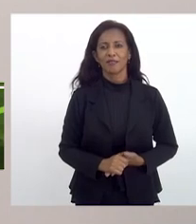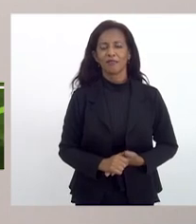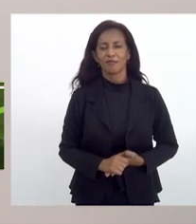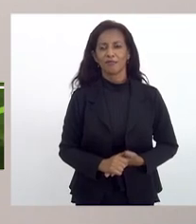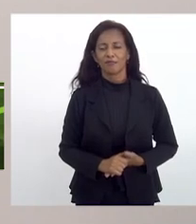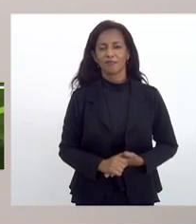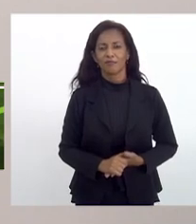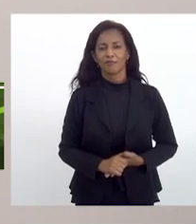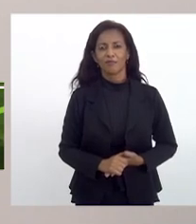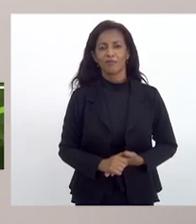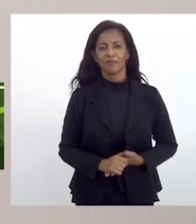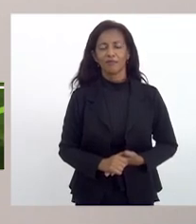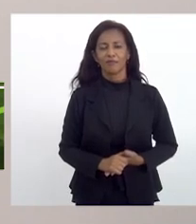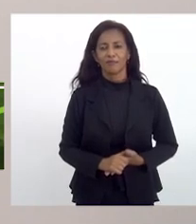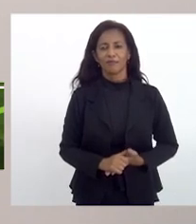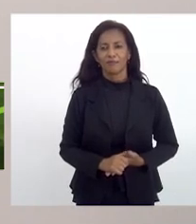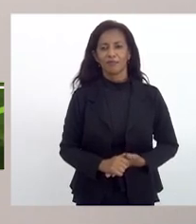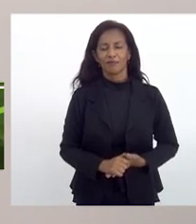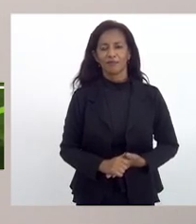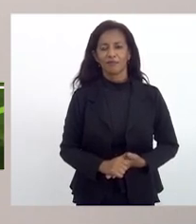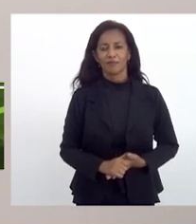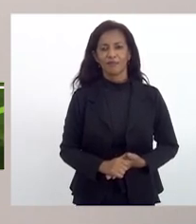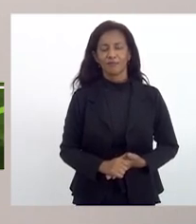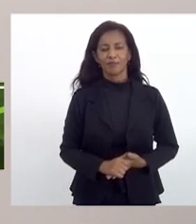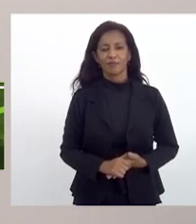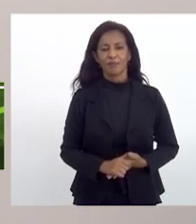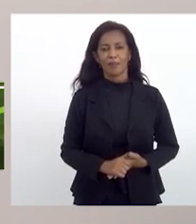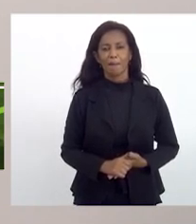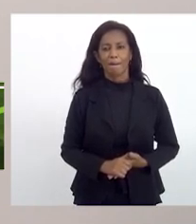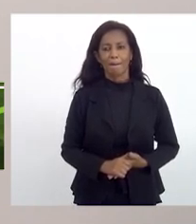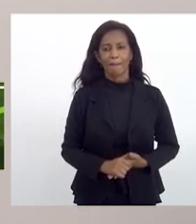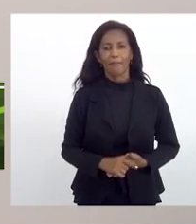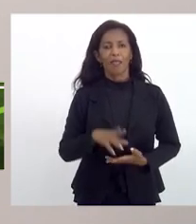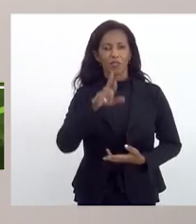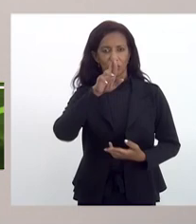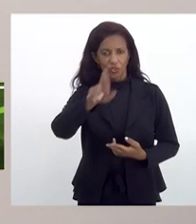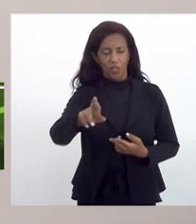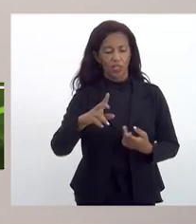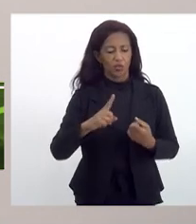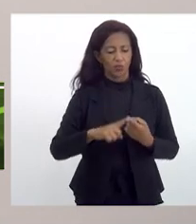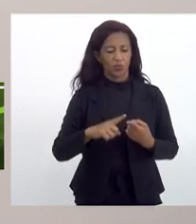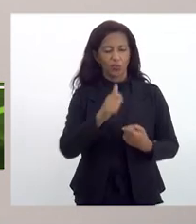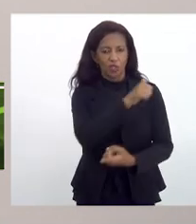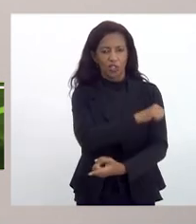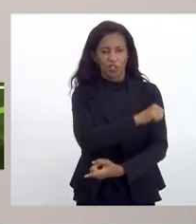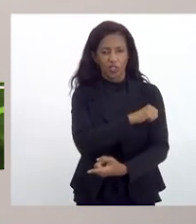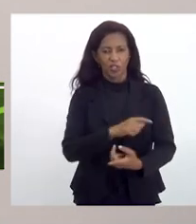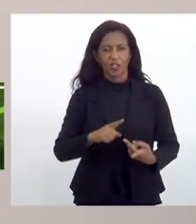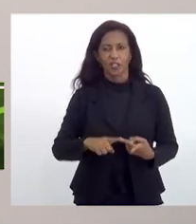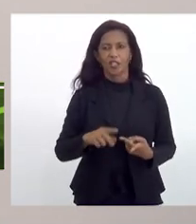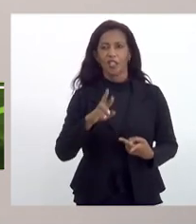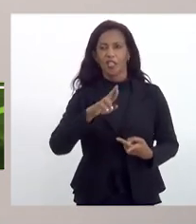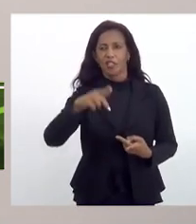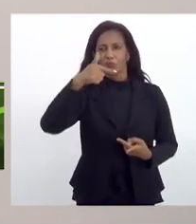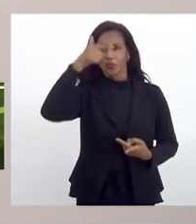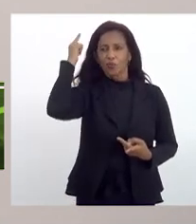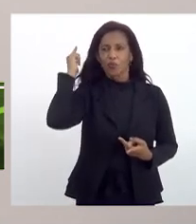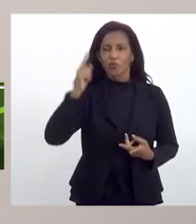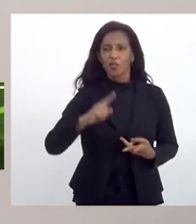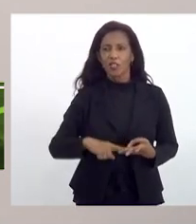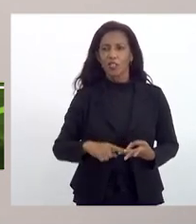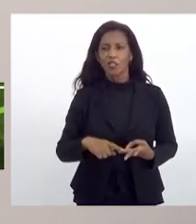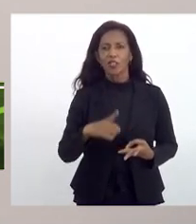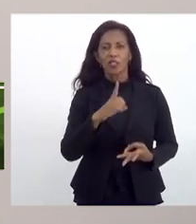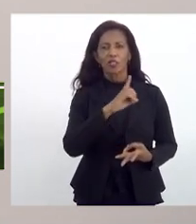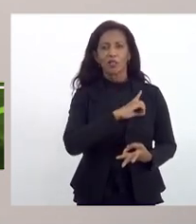E eu acho que eu respondi a senhora, a deputada Eferme Nengene, respondi também a